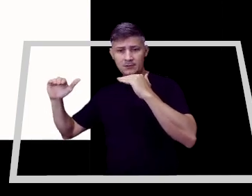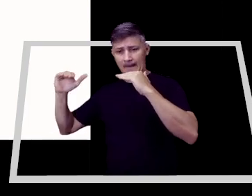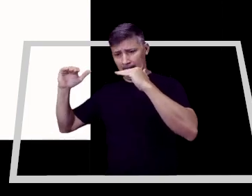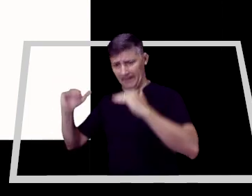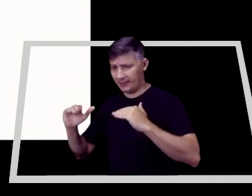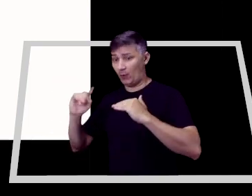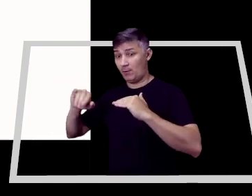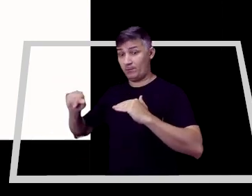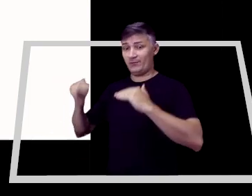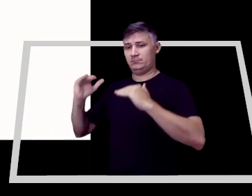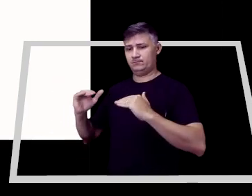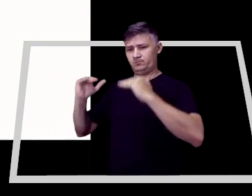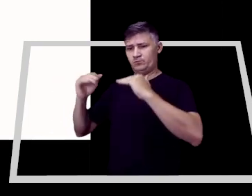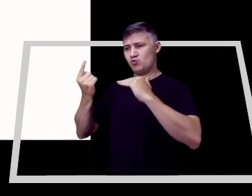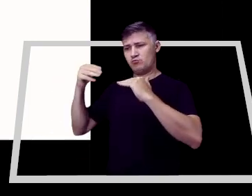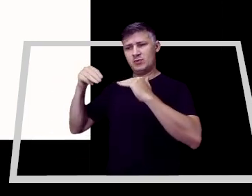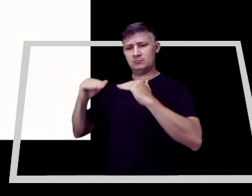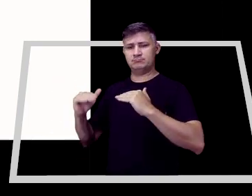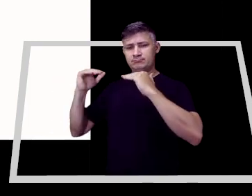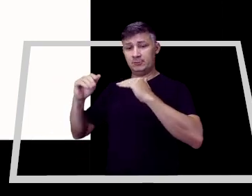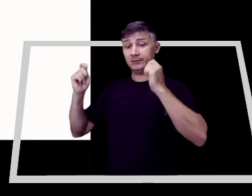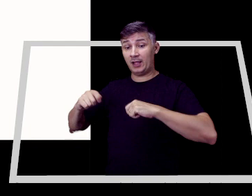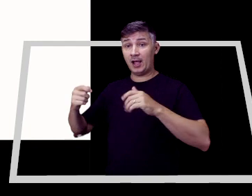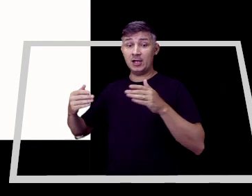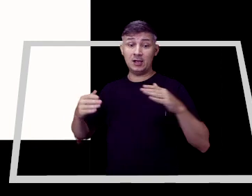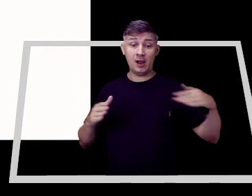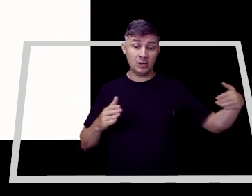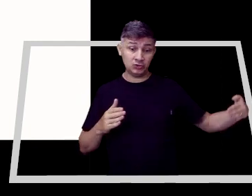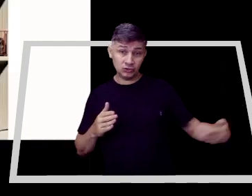também garantir, a partir dessa chegada no prédio,